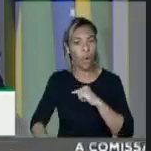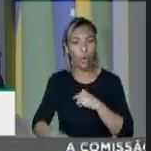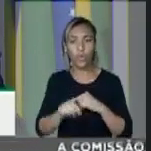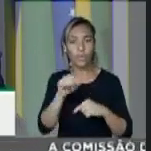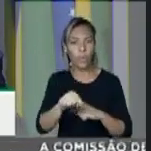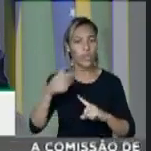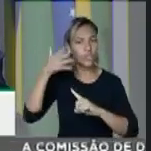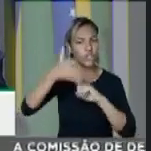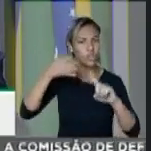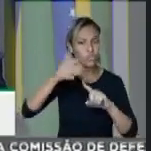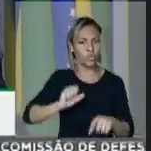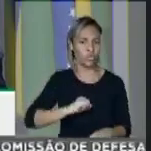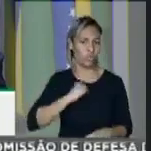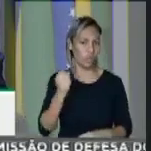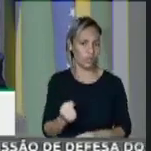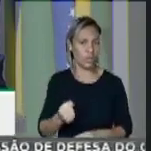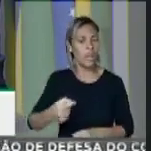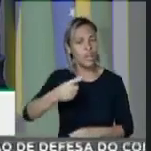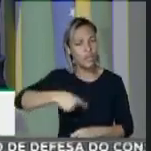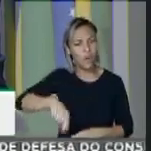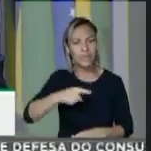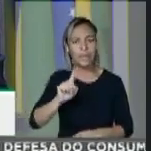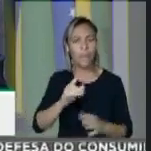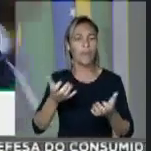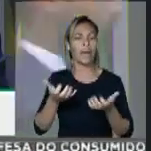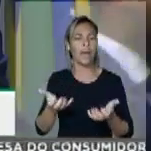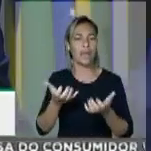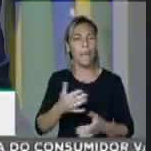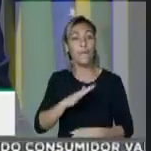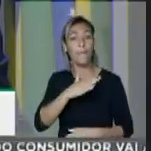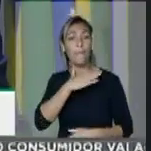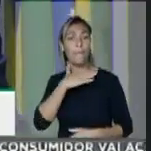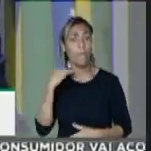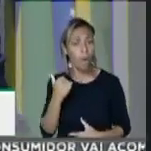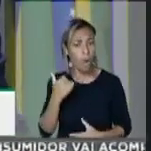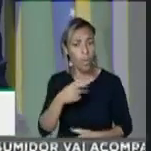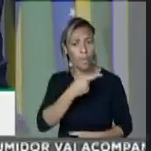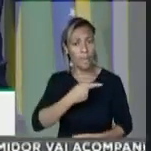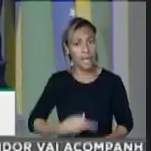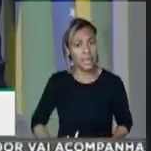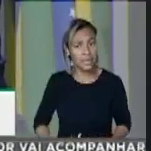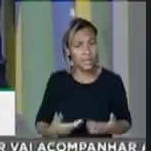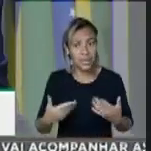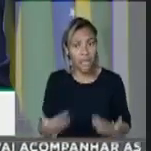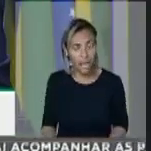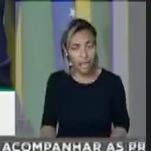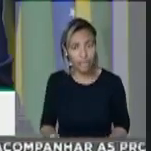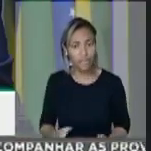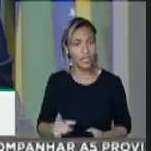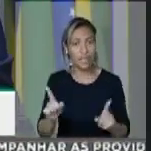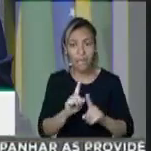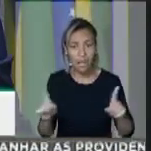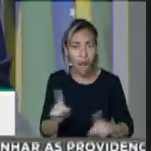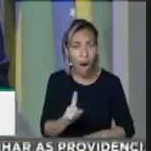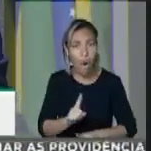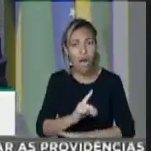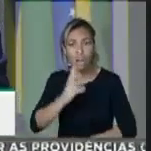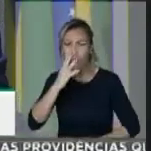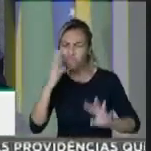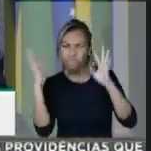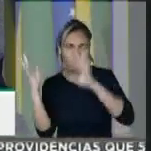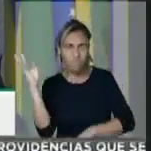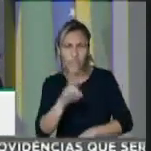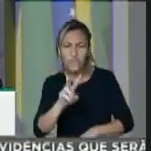com esse discurso de ódio. Nós não queremos a morte do presidente. Nós condenamos o